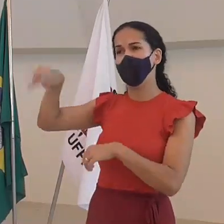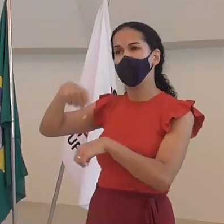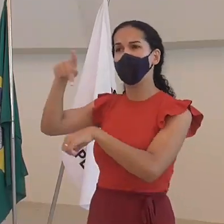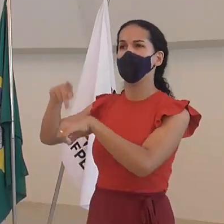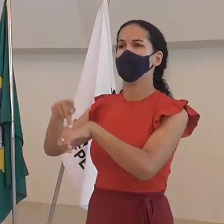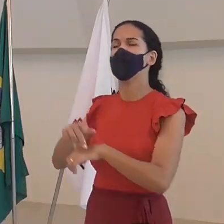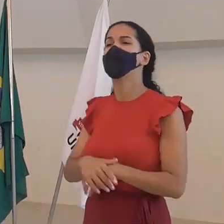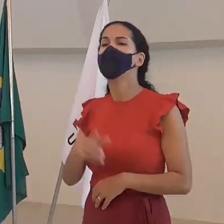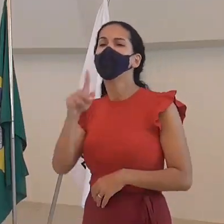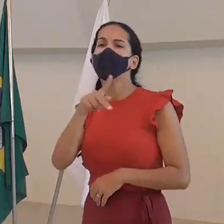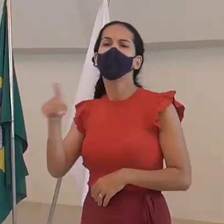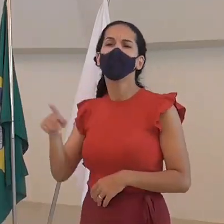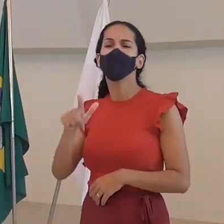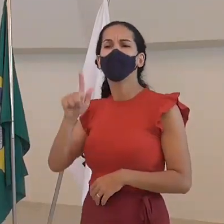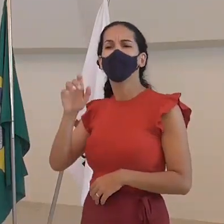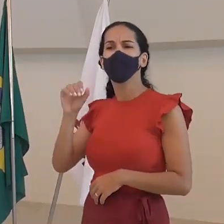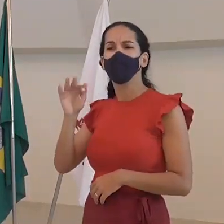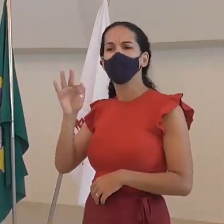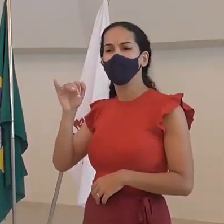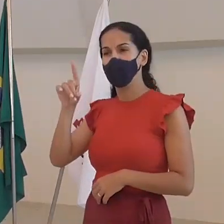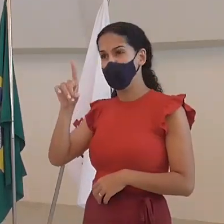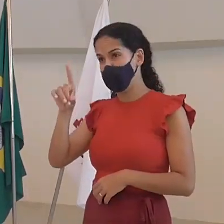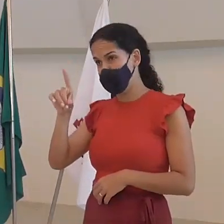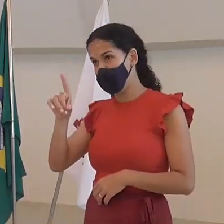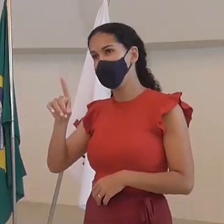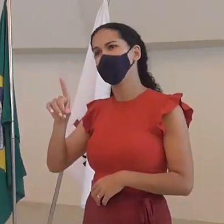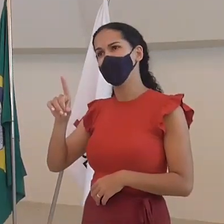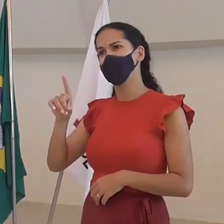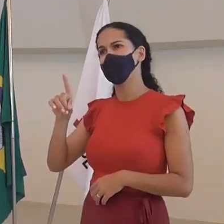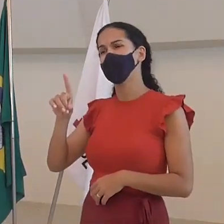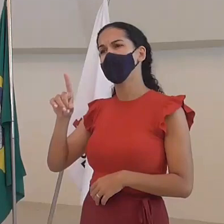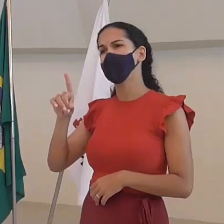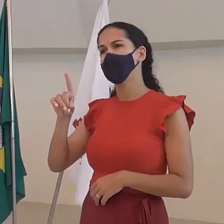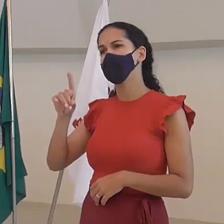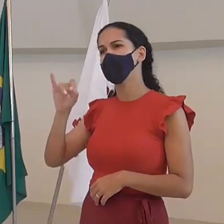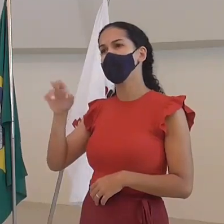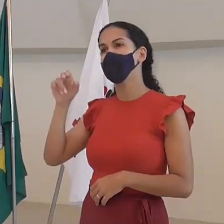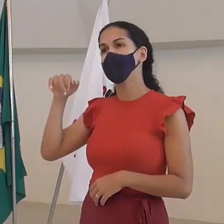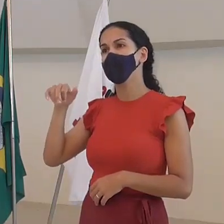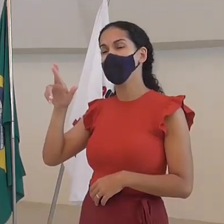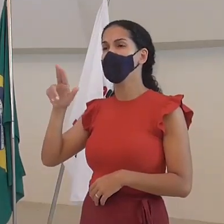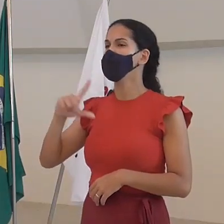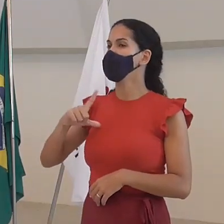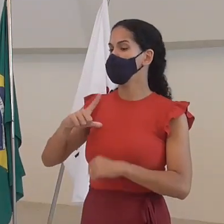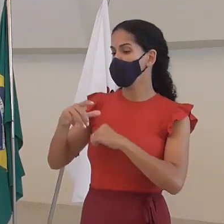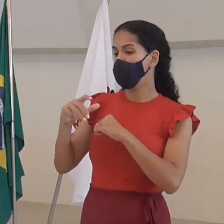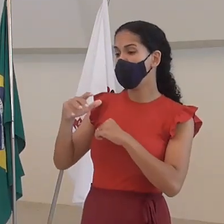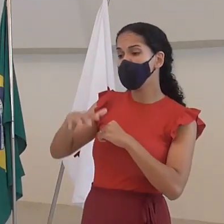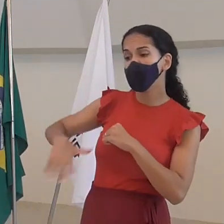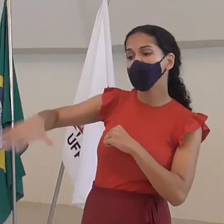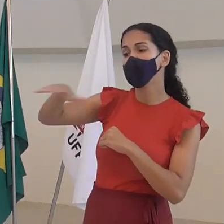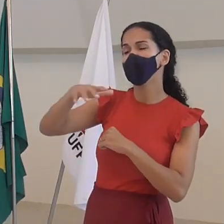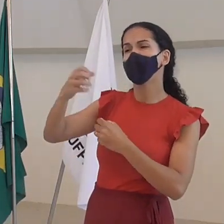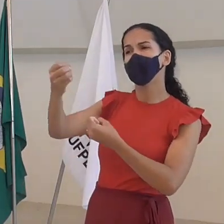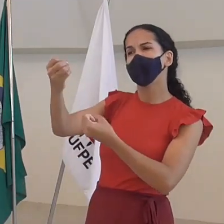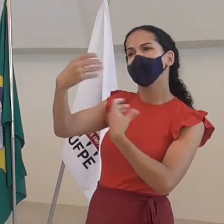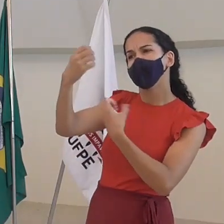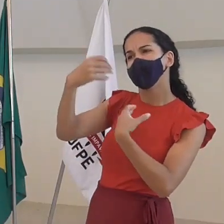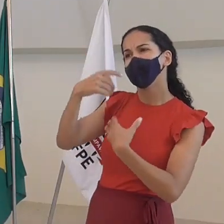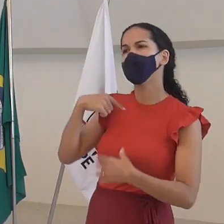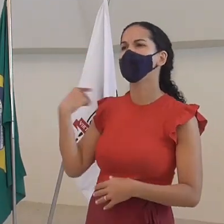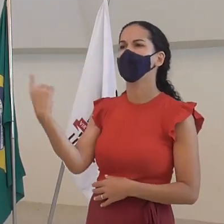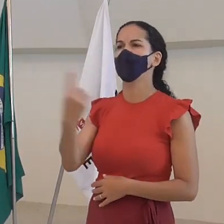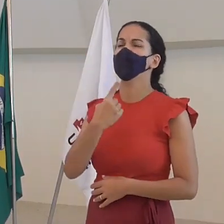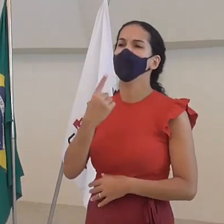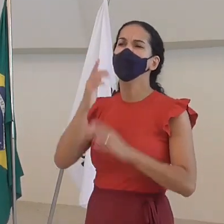o professor Gofredo da Silva Teles Júnior, mestre de todos nós,